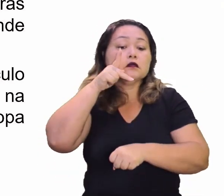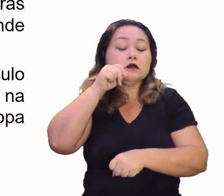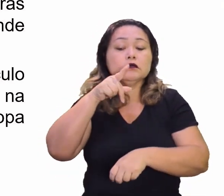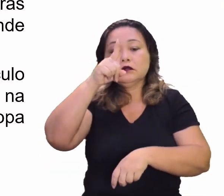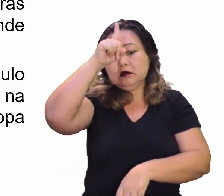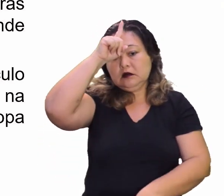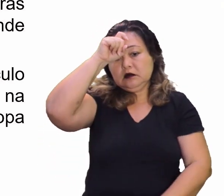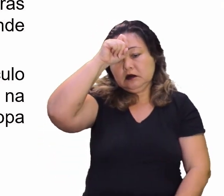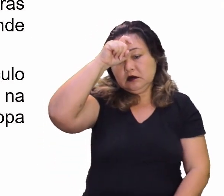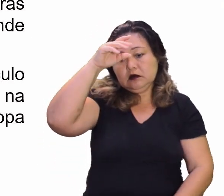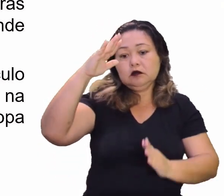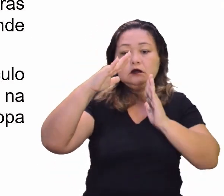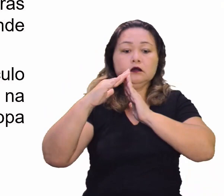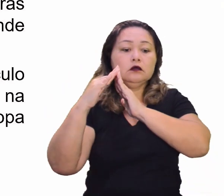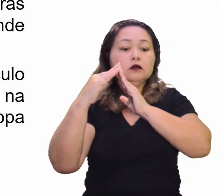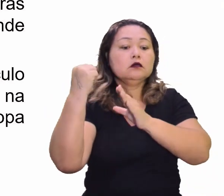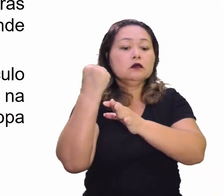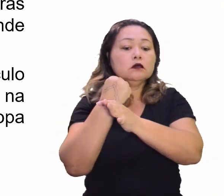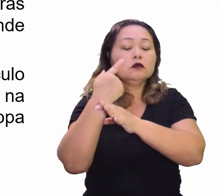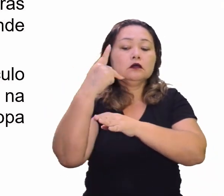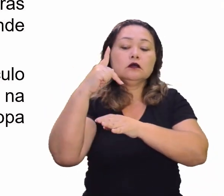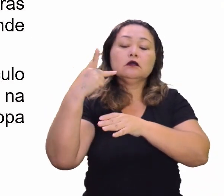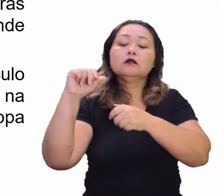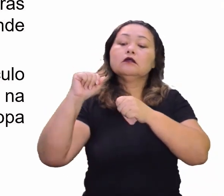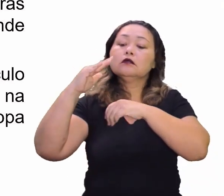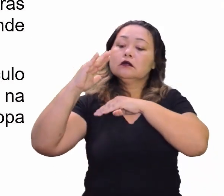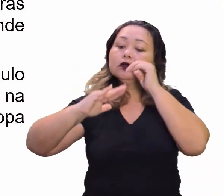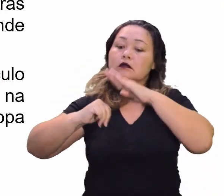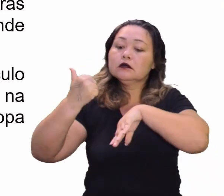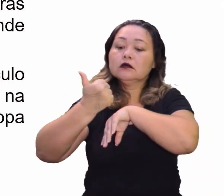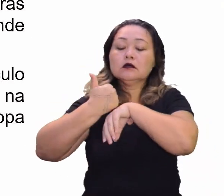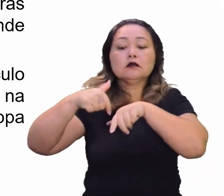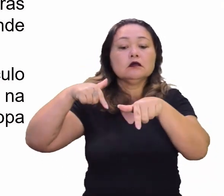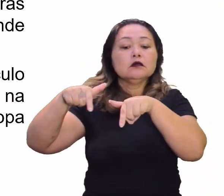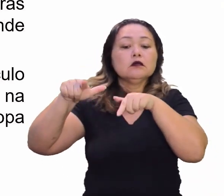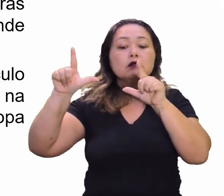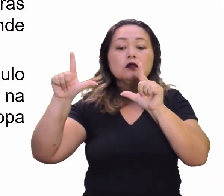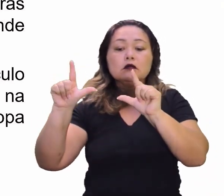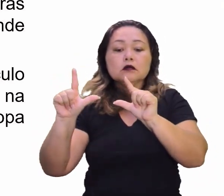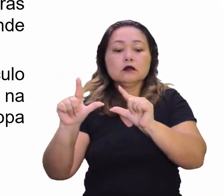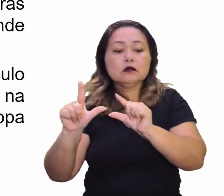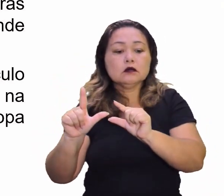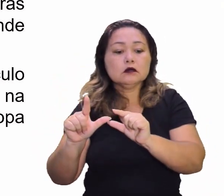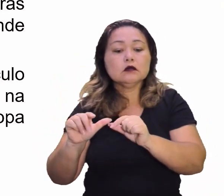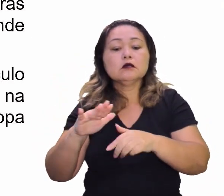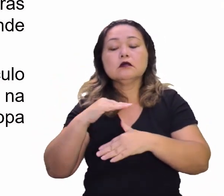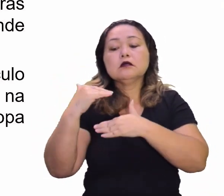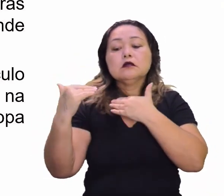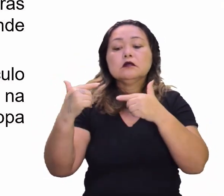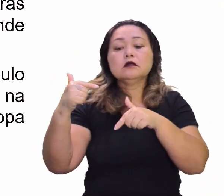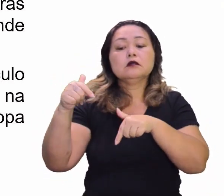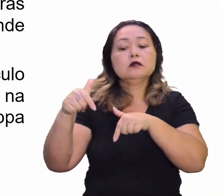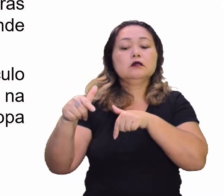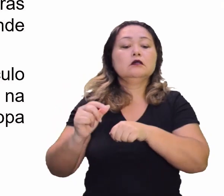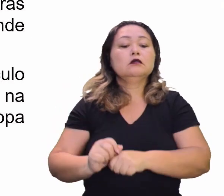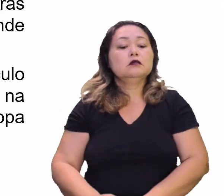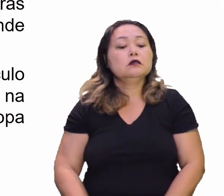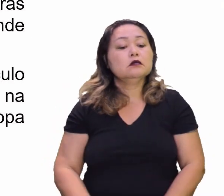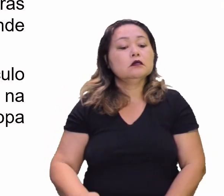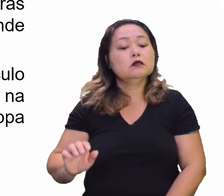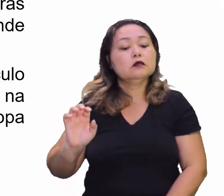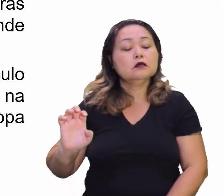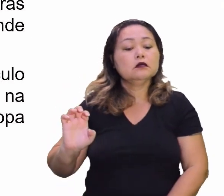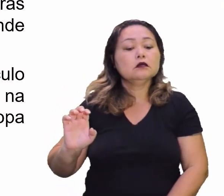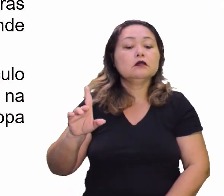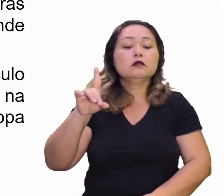Velho hospitais e residências seguras para seus funcionários, minimizando assim a grande mortalidade dos